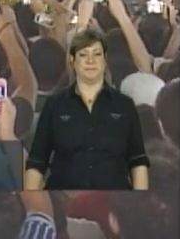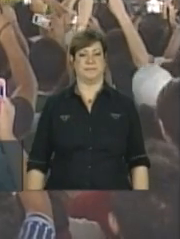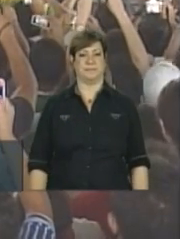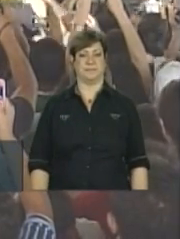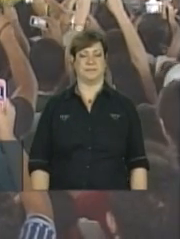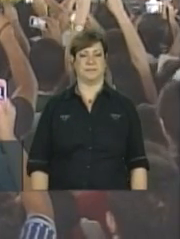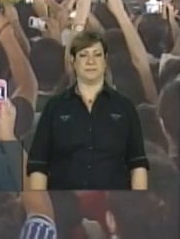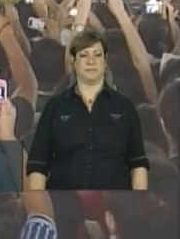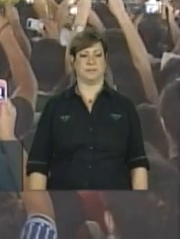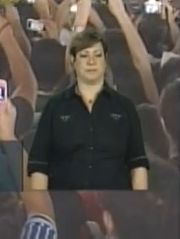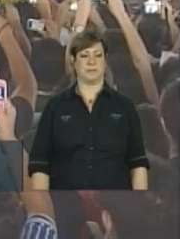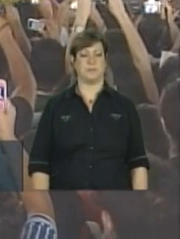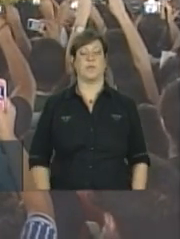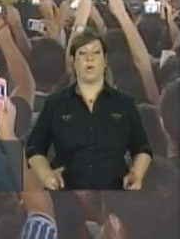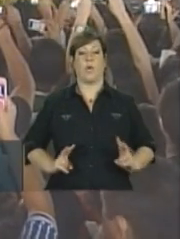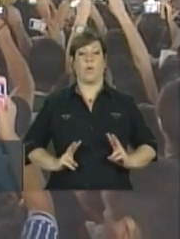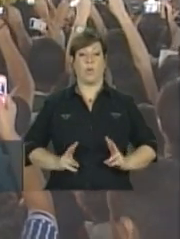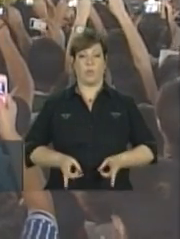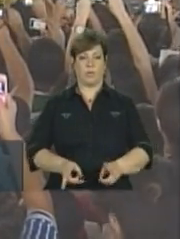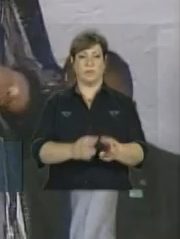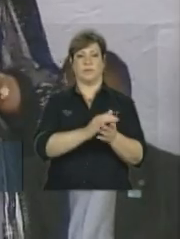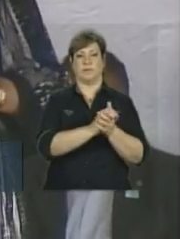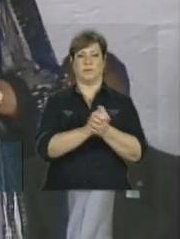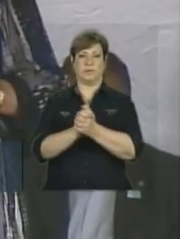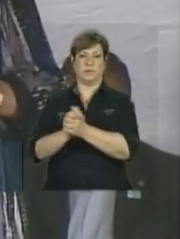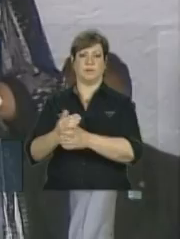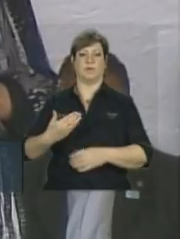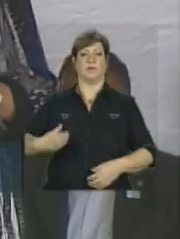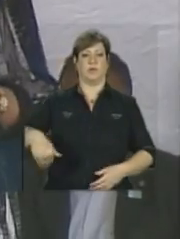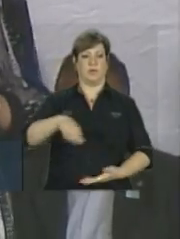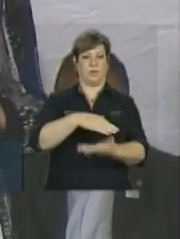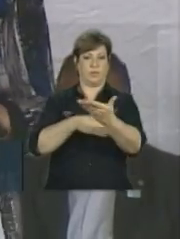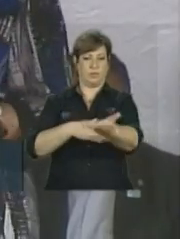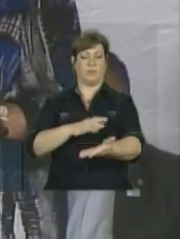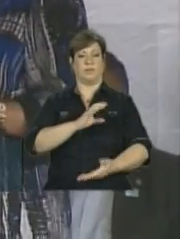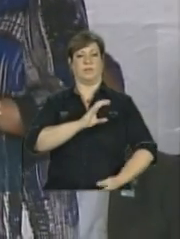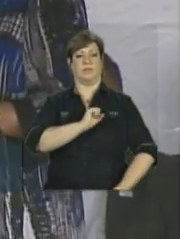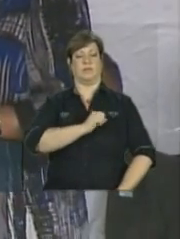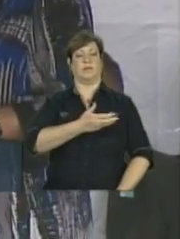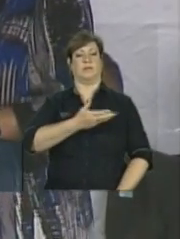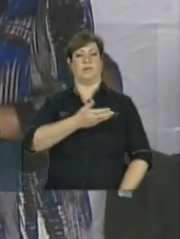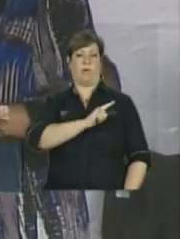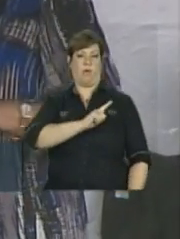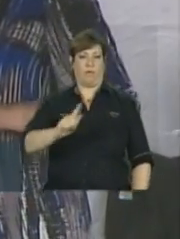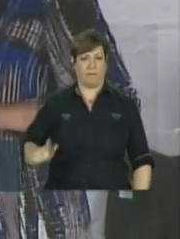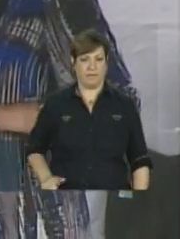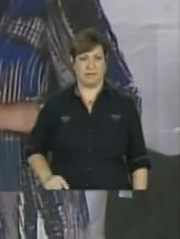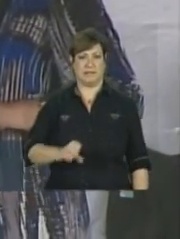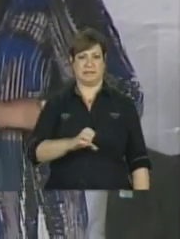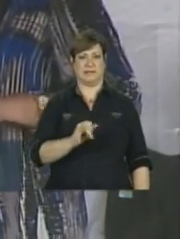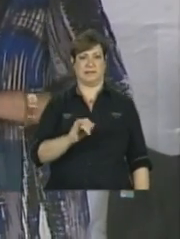E continuando cumprimentar o nosso governador, Cid Gomes,